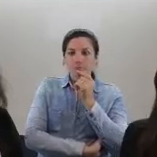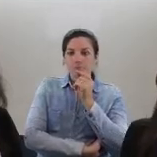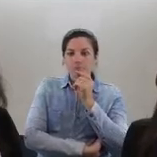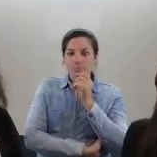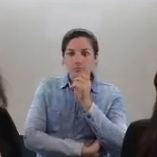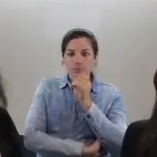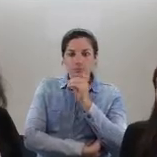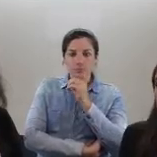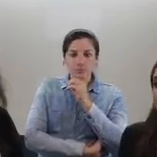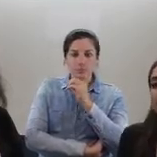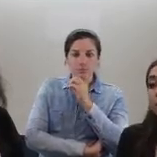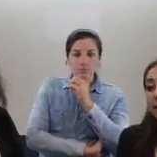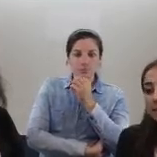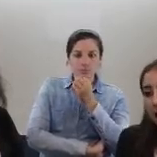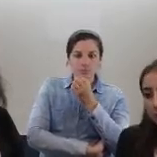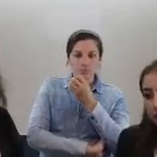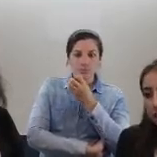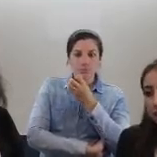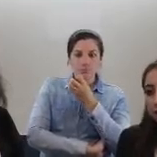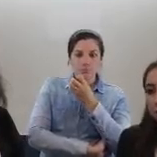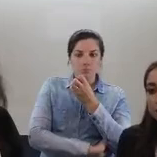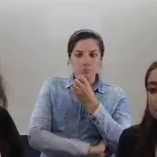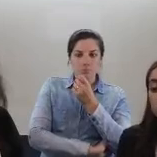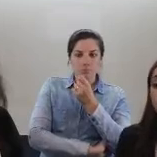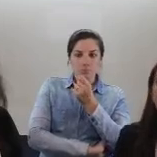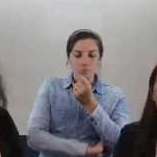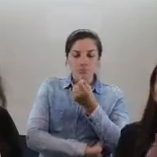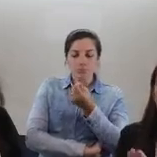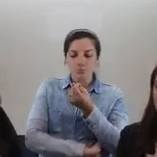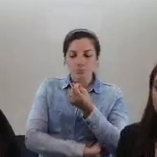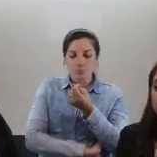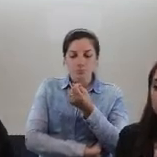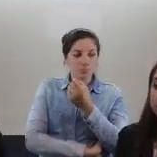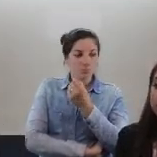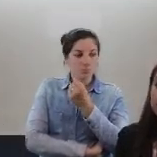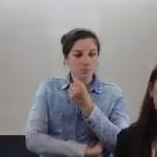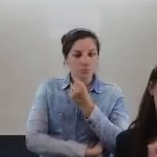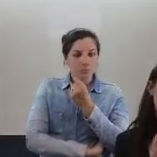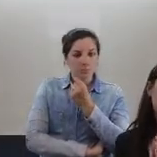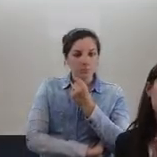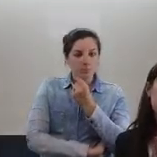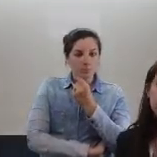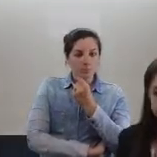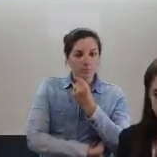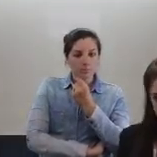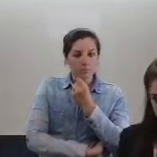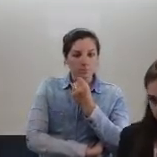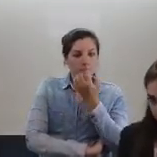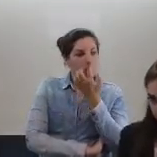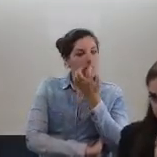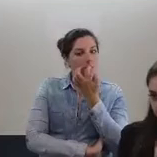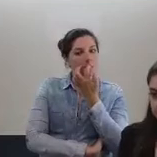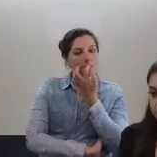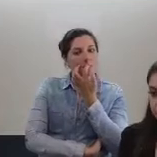Tem algumas revistas que têm acesso parcial, tá, gente? Não tem um acesso total à revista. Então, tu vai ter acesso a alguns